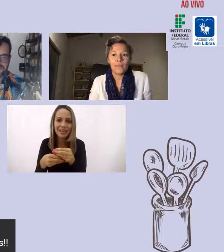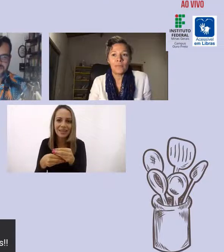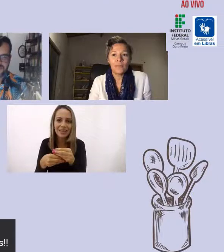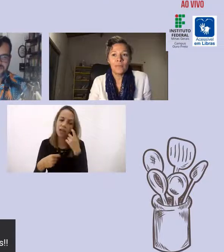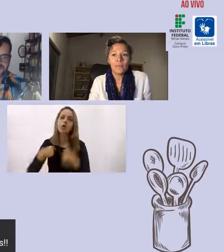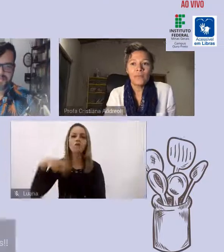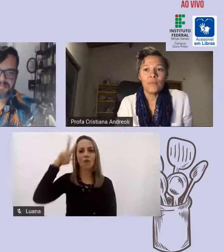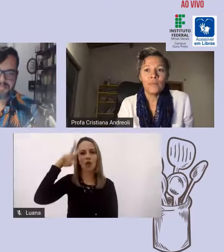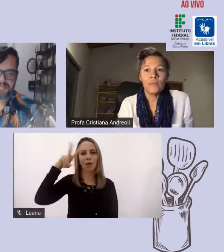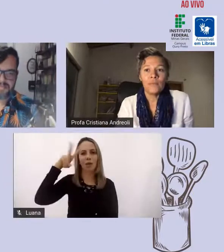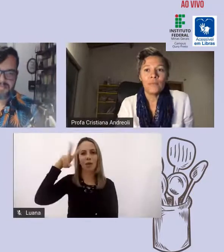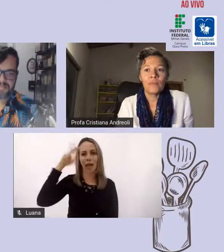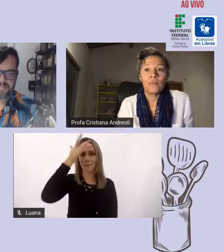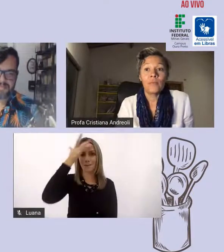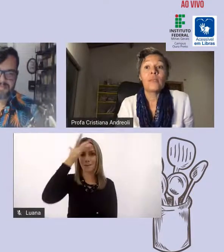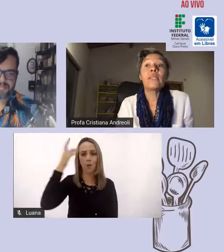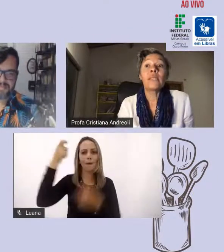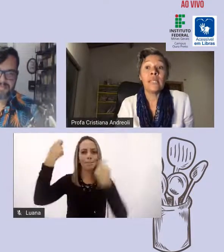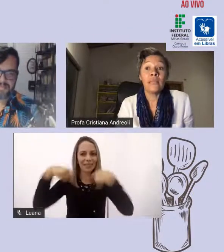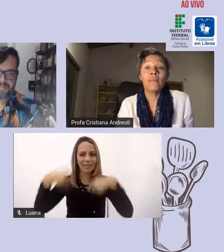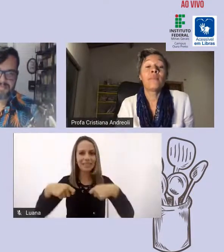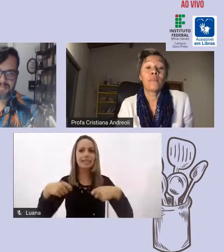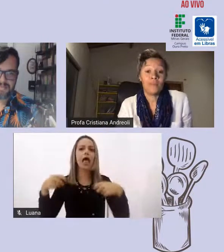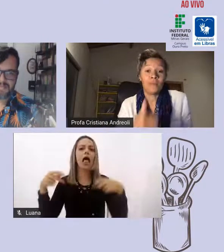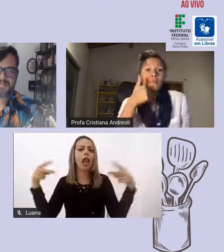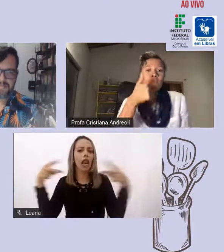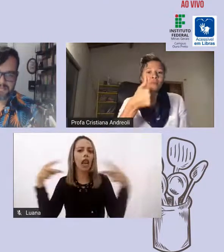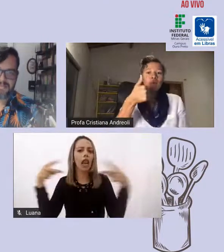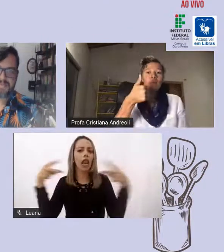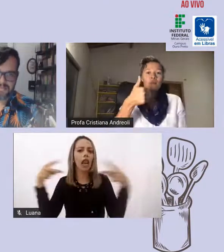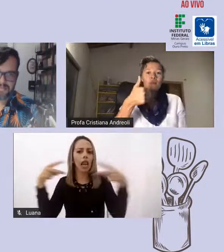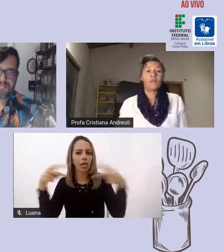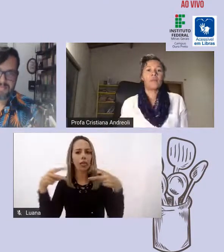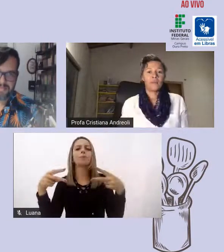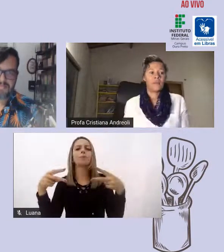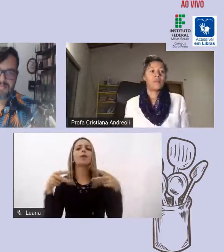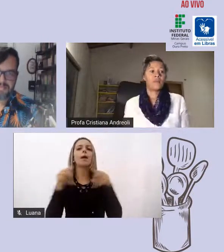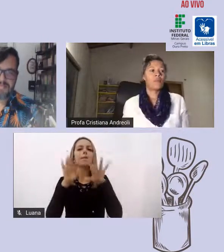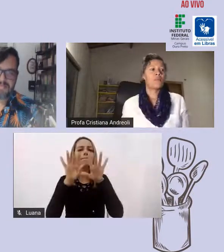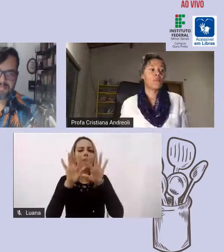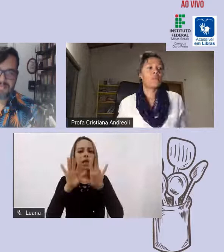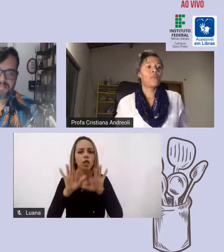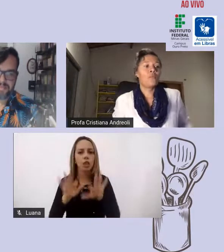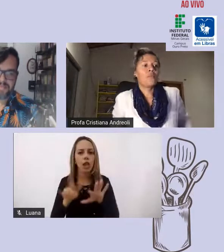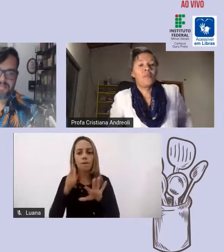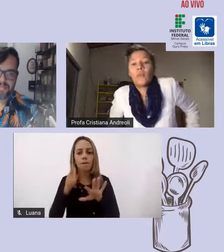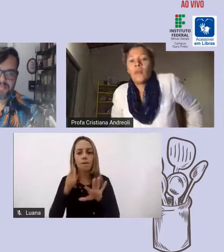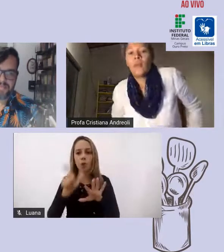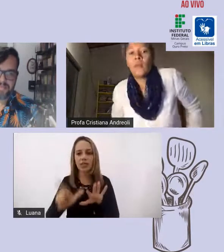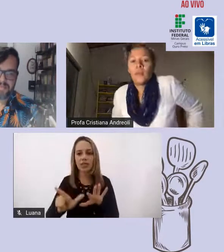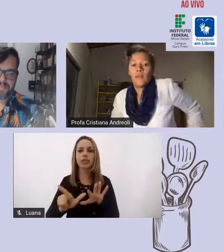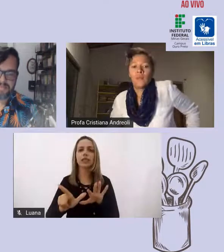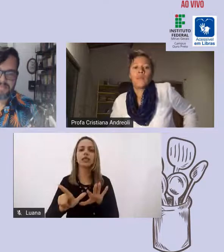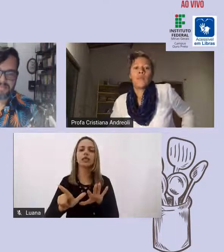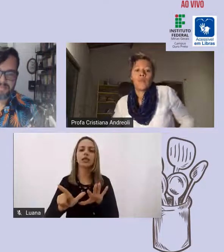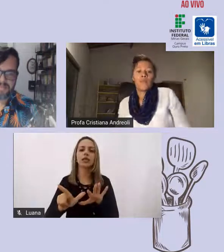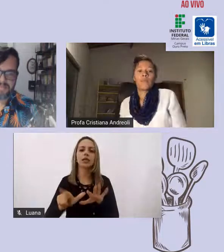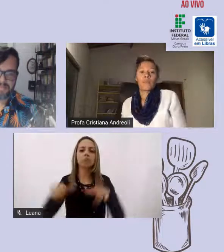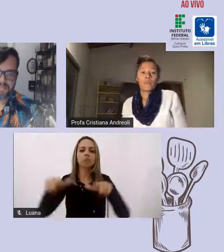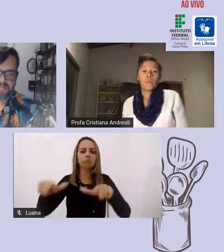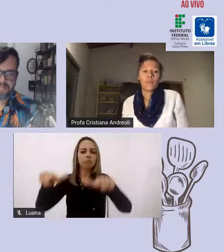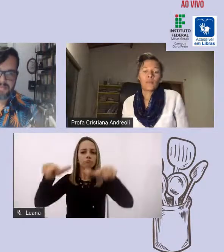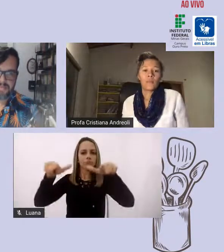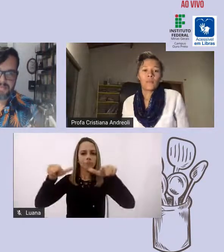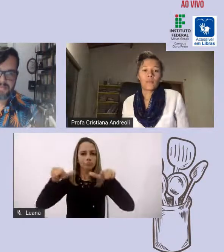de preencher o link, né, para receber depois a declaração de participação.